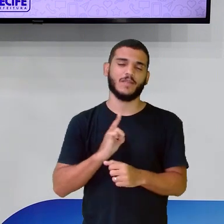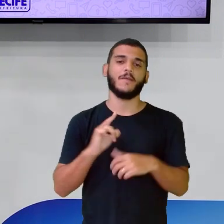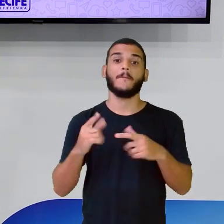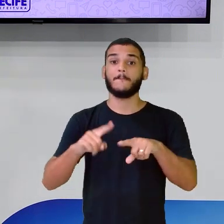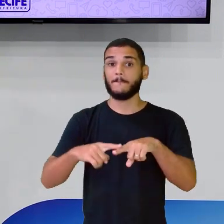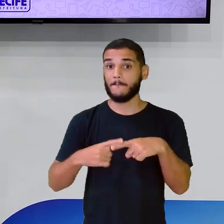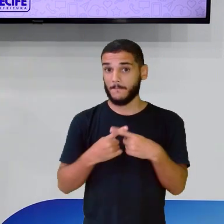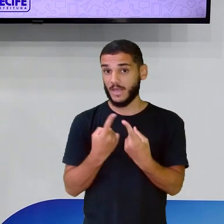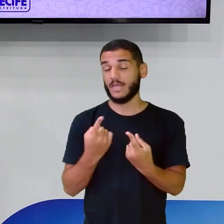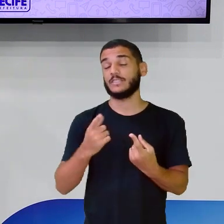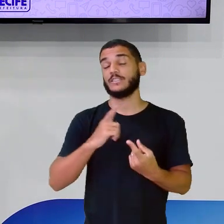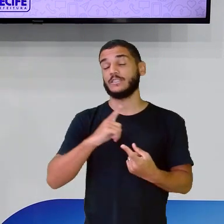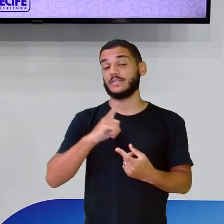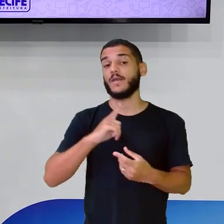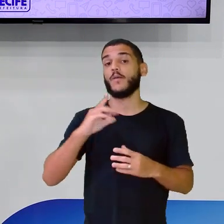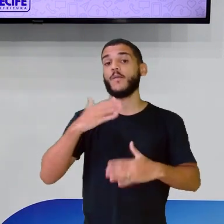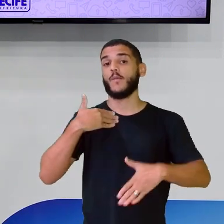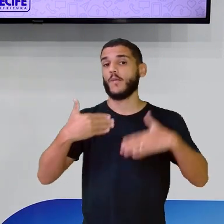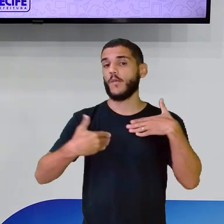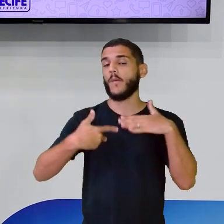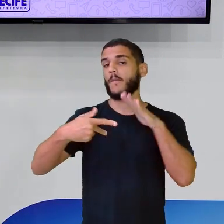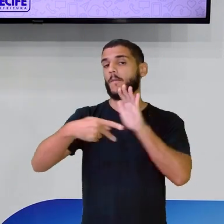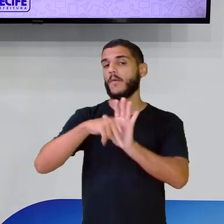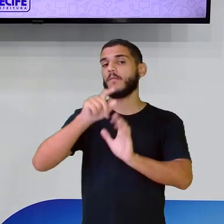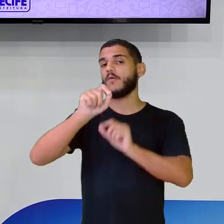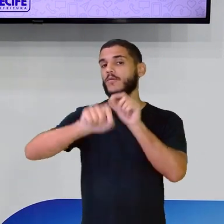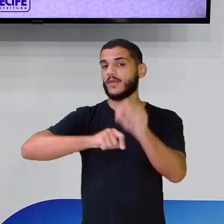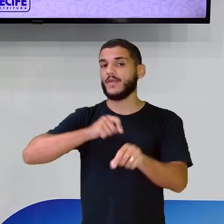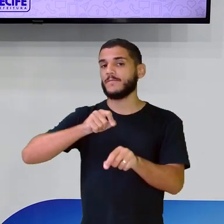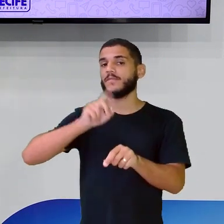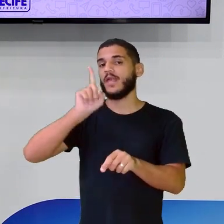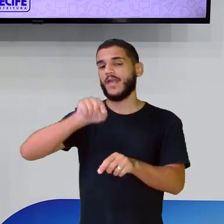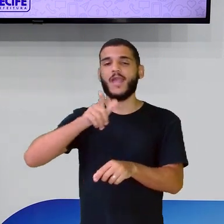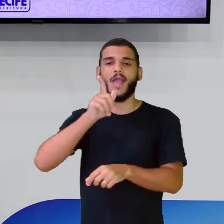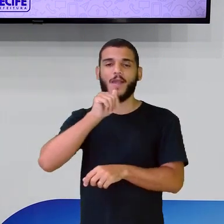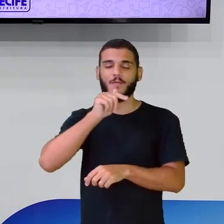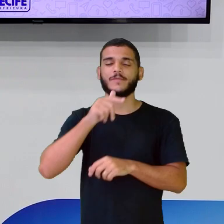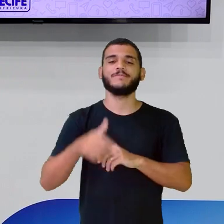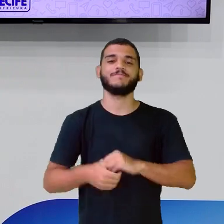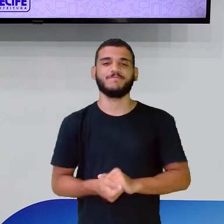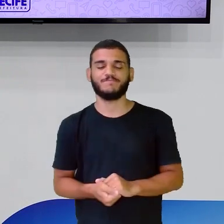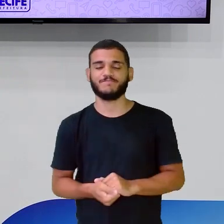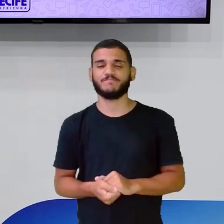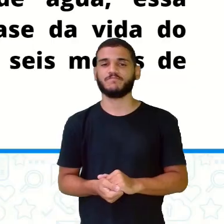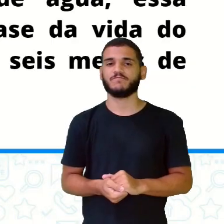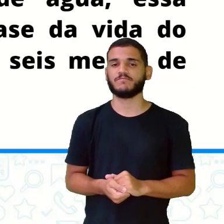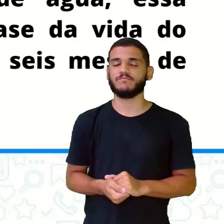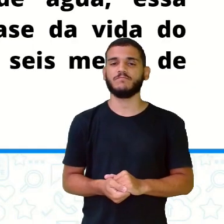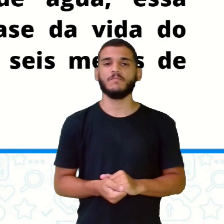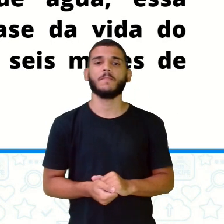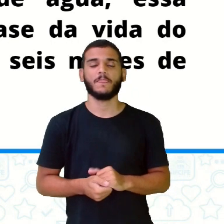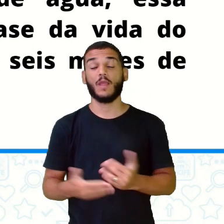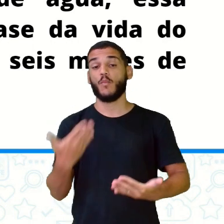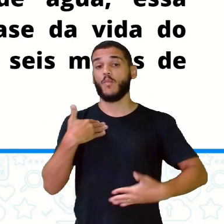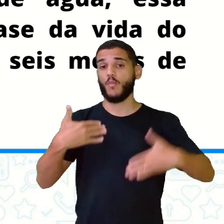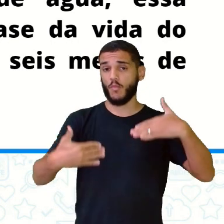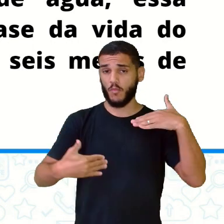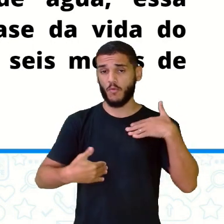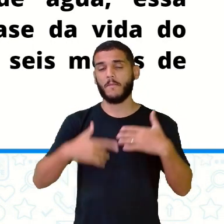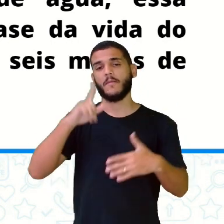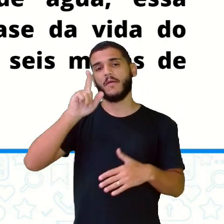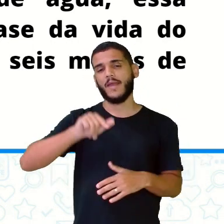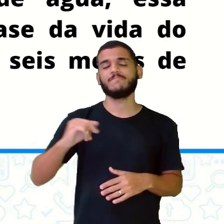a composição do nosso corpo, em sua grande parte, é de água. No corpo humano, a